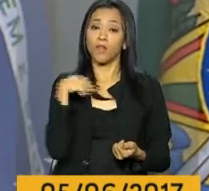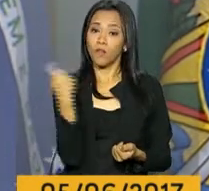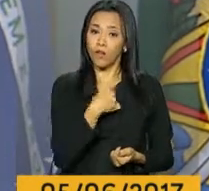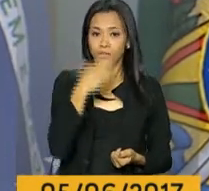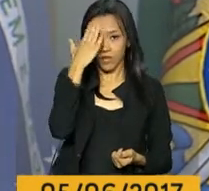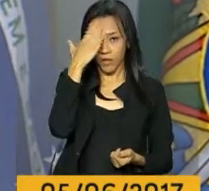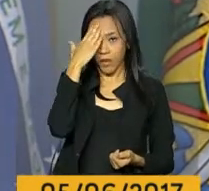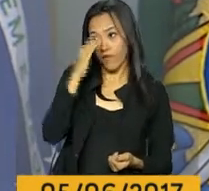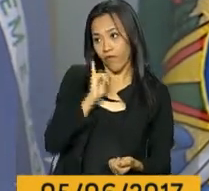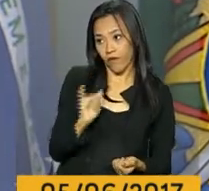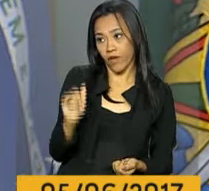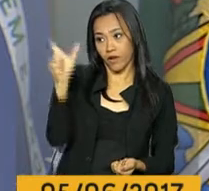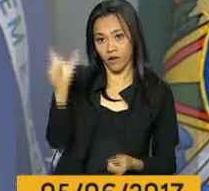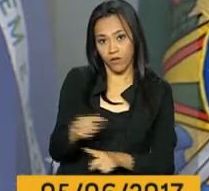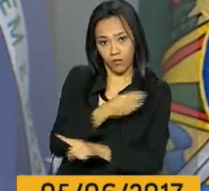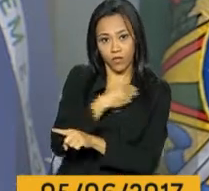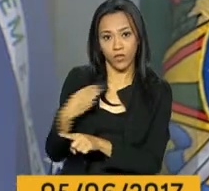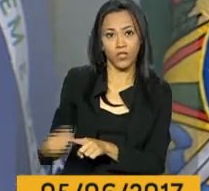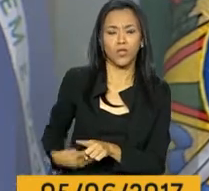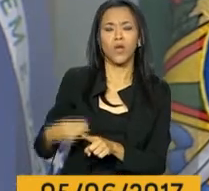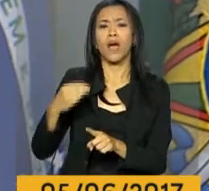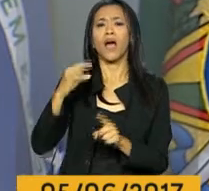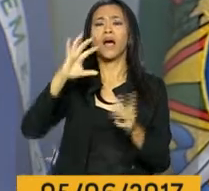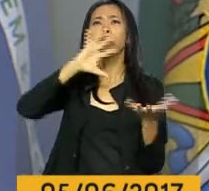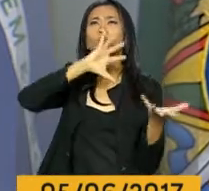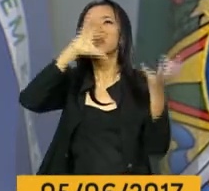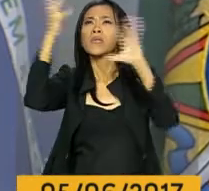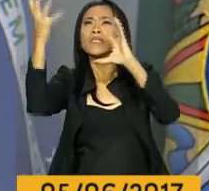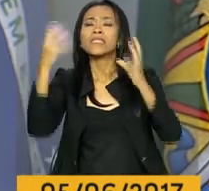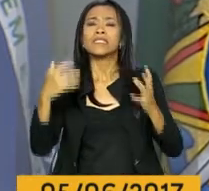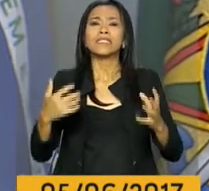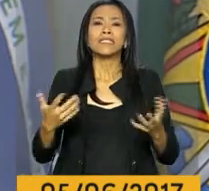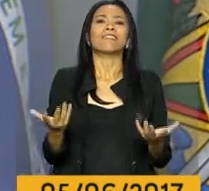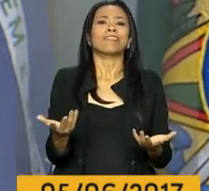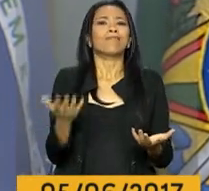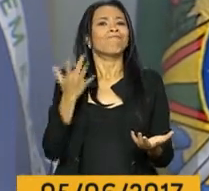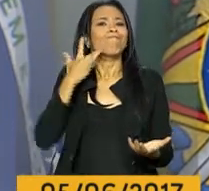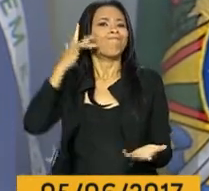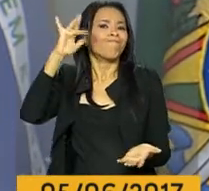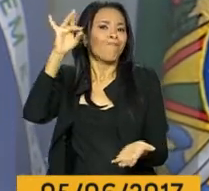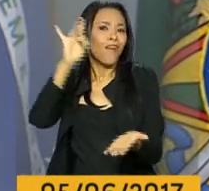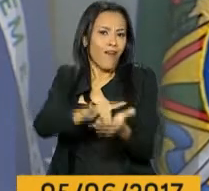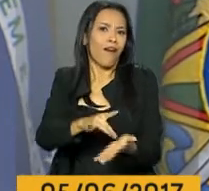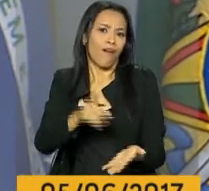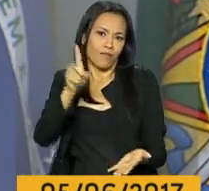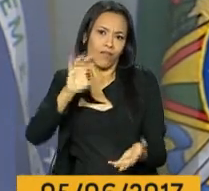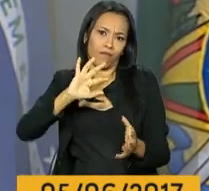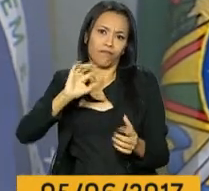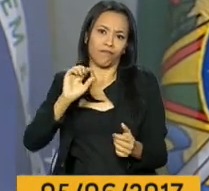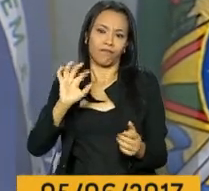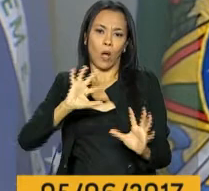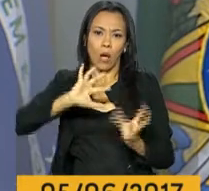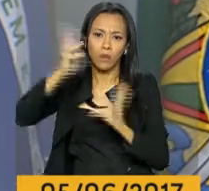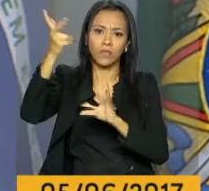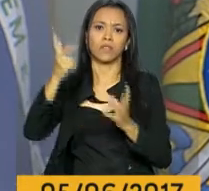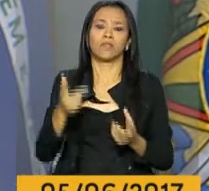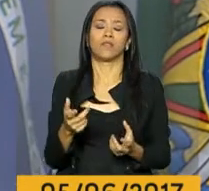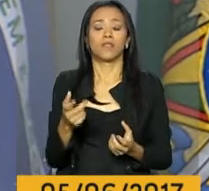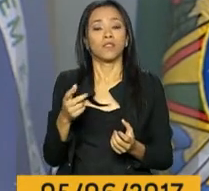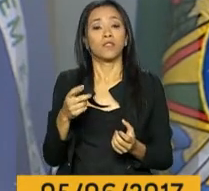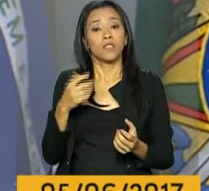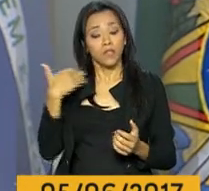que a mudança do clima todos sabemos é um problema real e nós temos que enfrentar desde já de forma